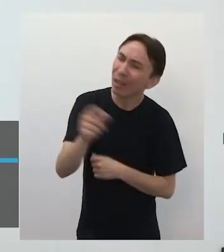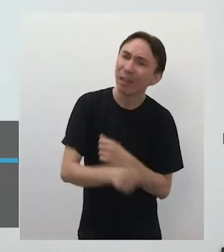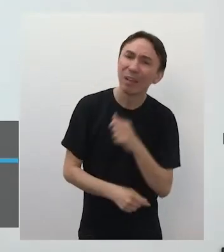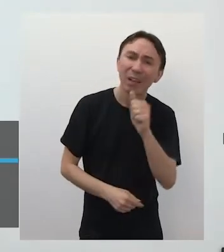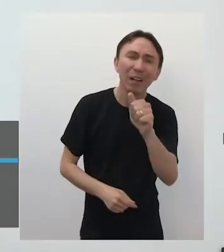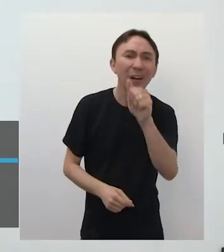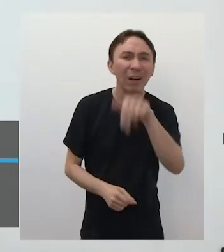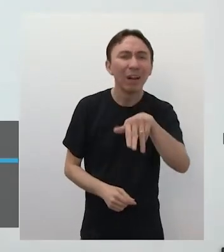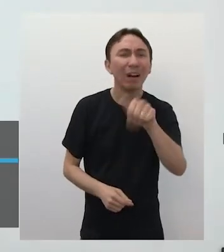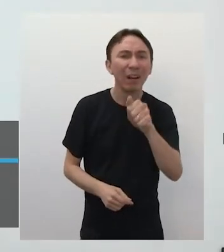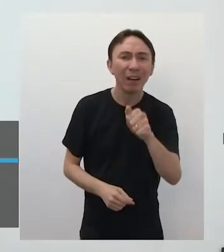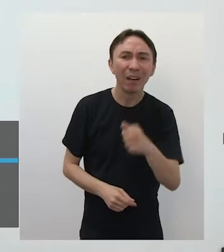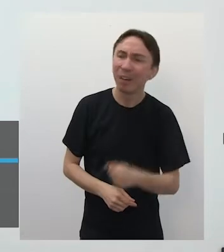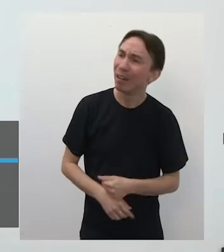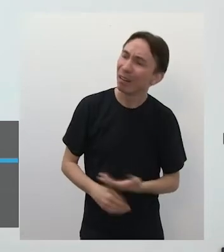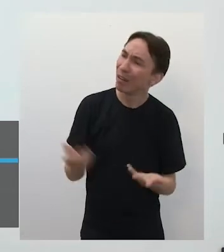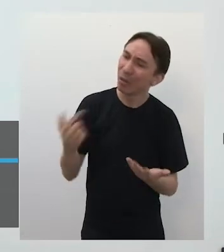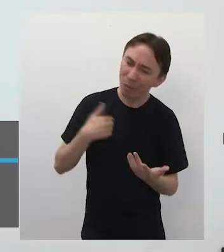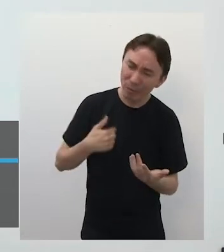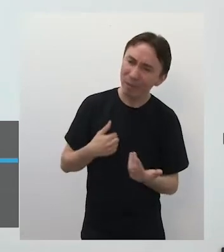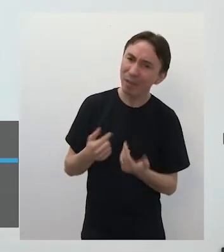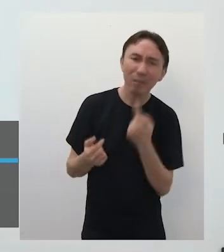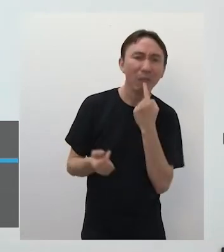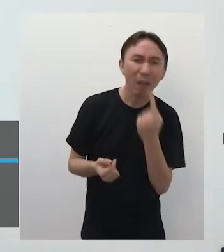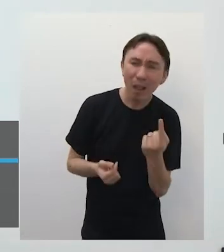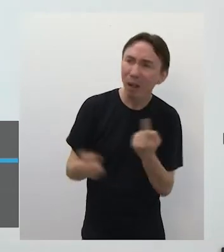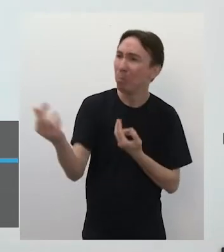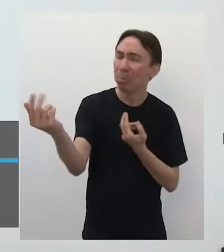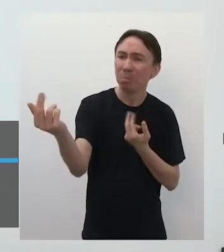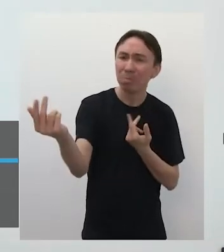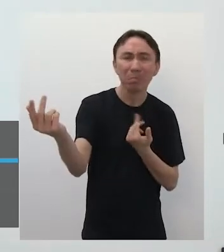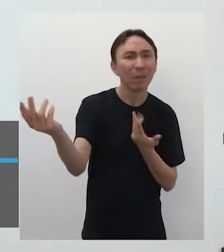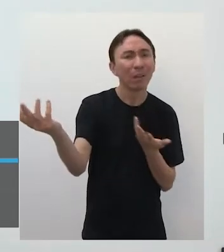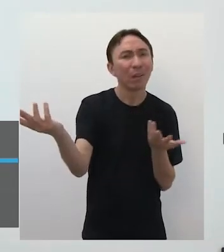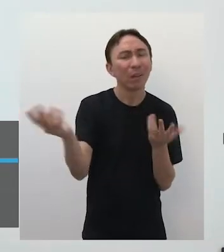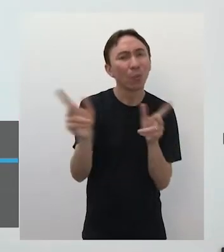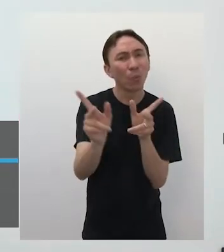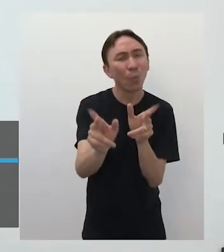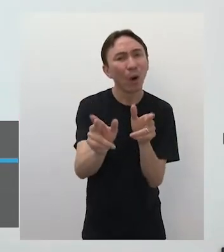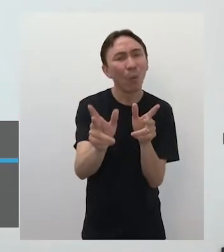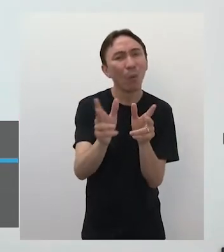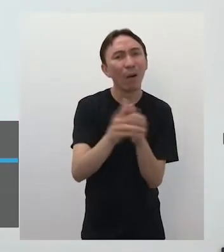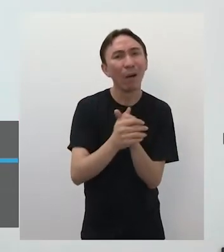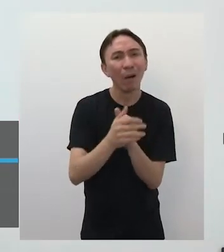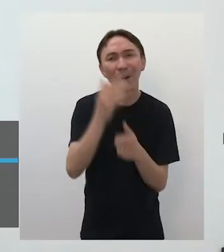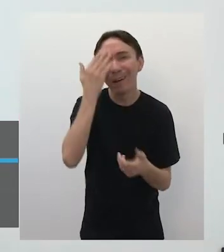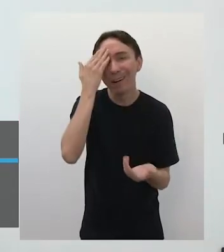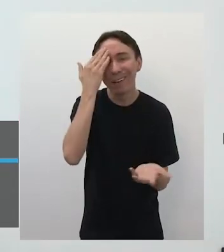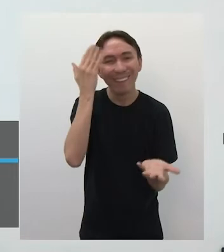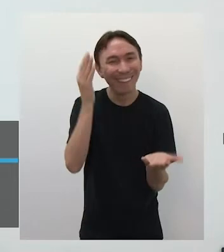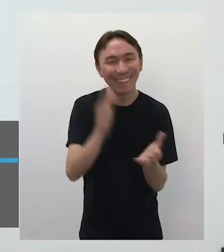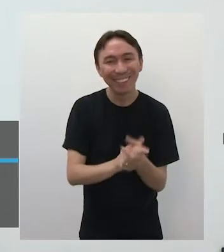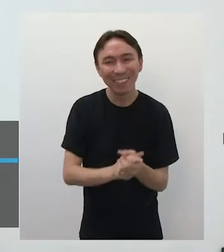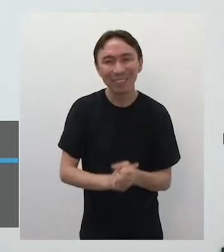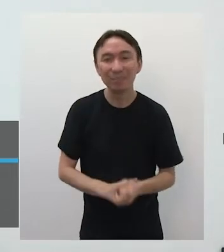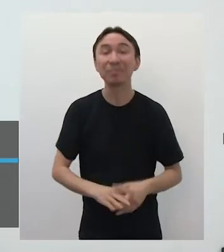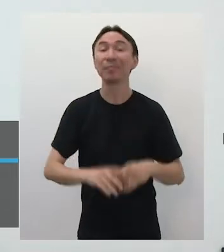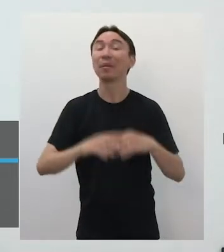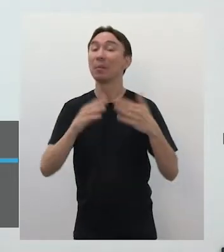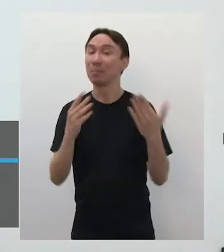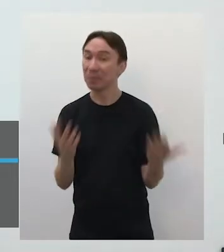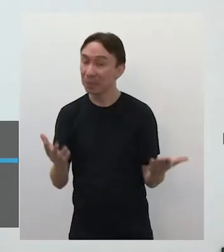todas as coisas, eu falei, Jesus, ela conhece a minha vida, né? Ela conhece a